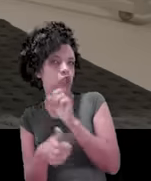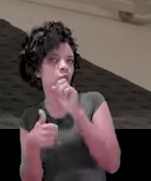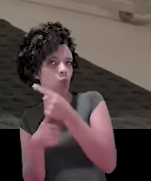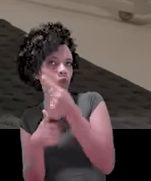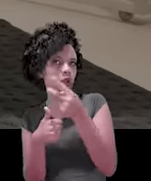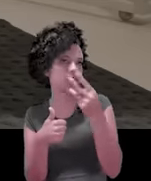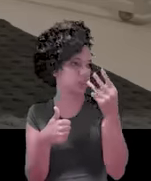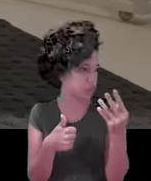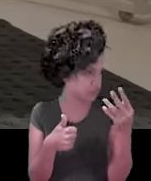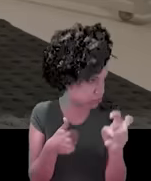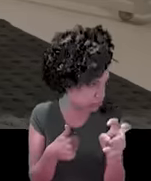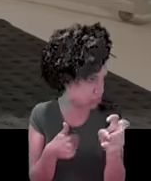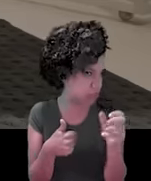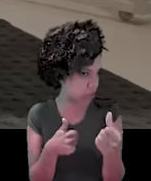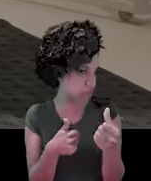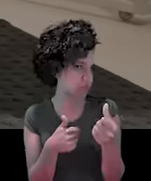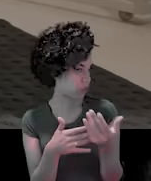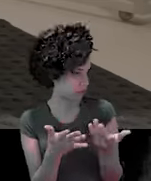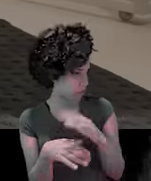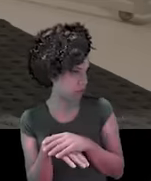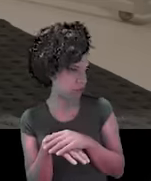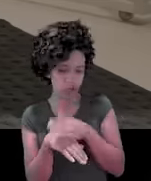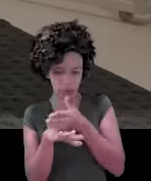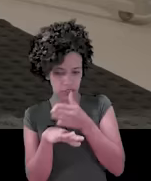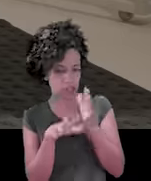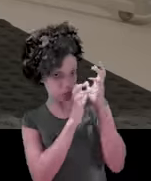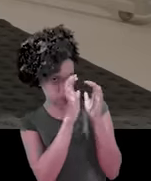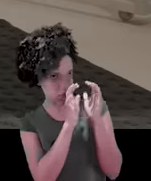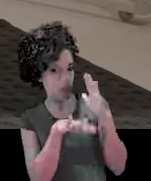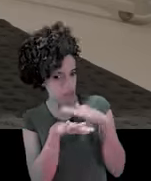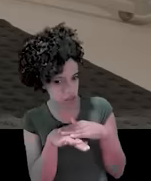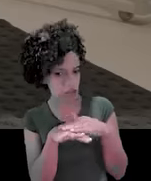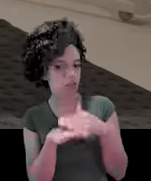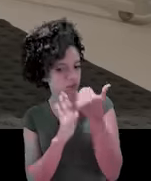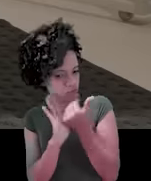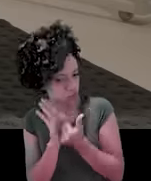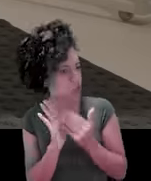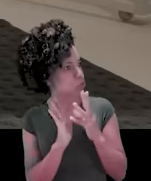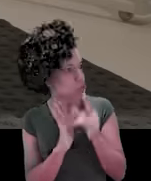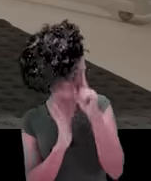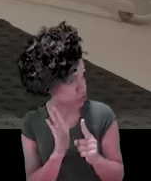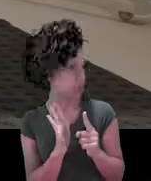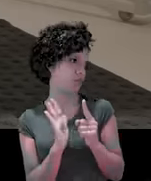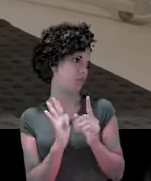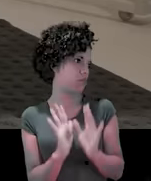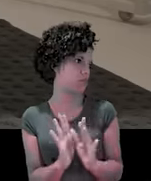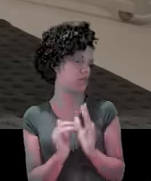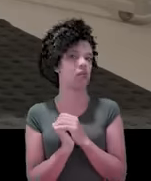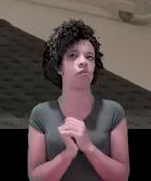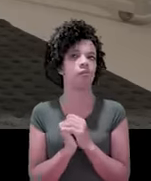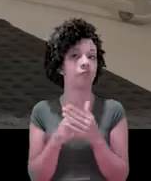3-4 até grandonas que aí eu fiquei tipo tava ensinando que você agora é assim que vai fazer tudo isso é assim para fazer todo dia